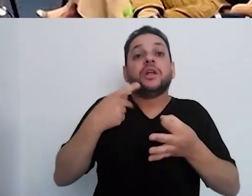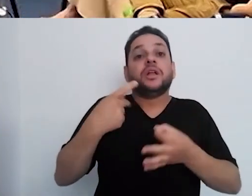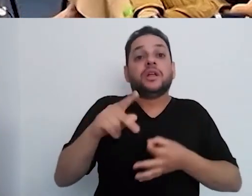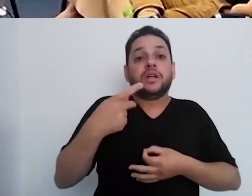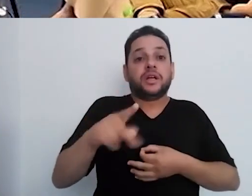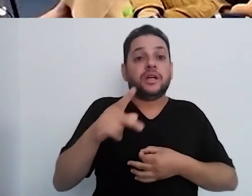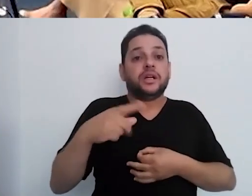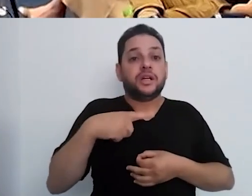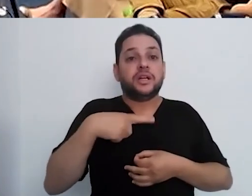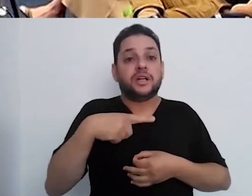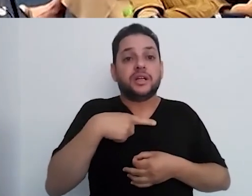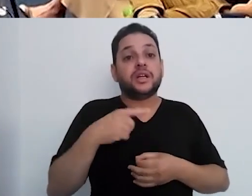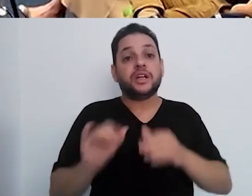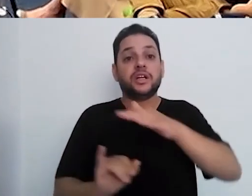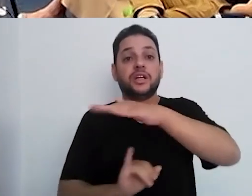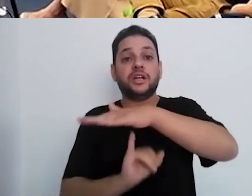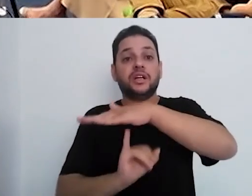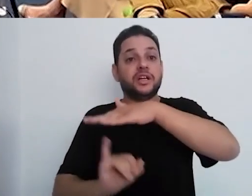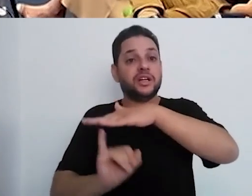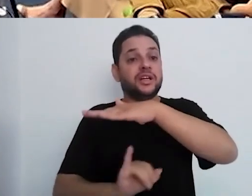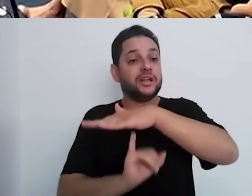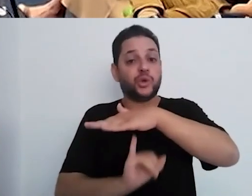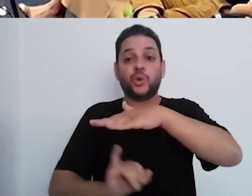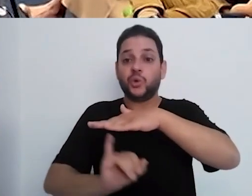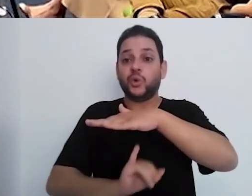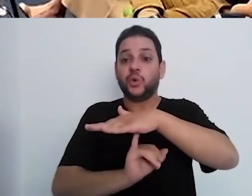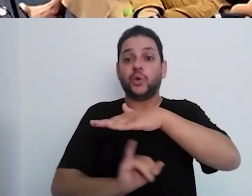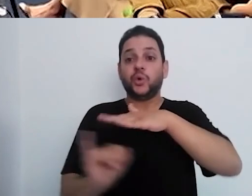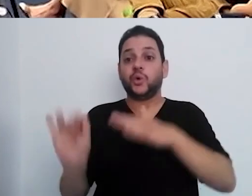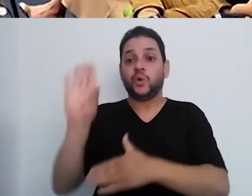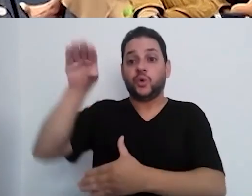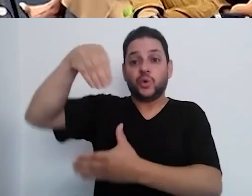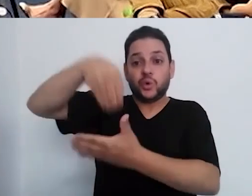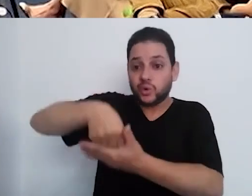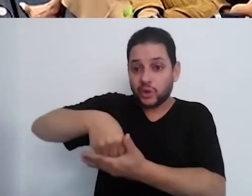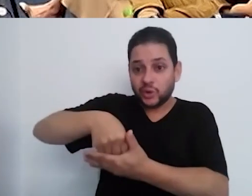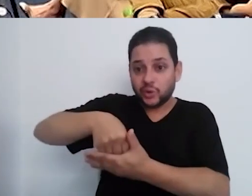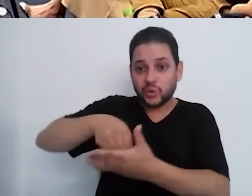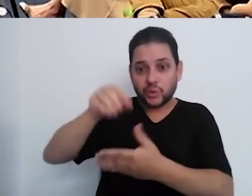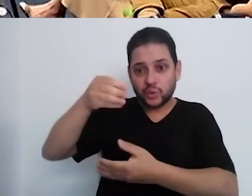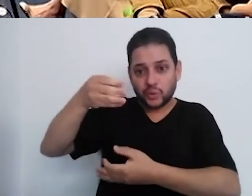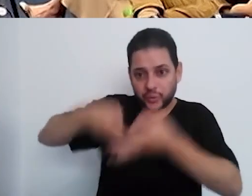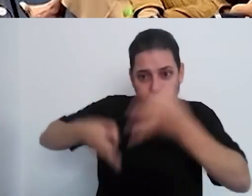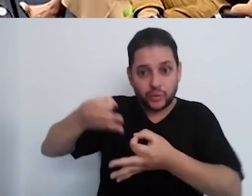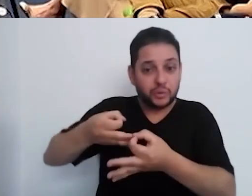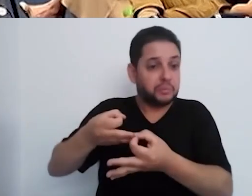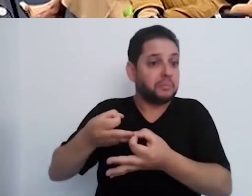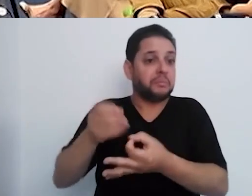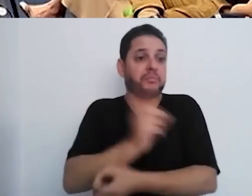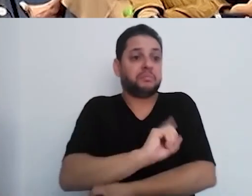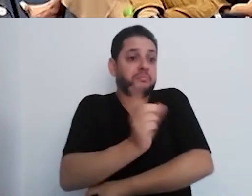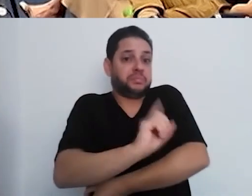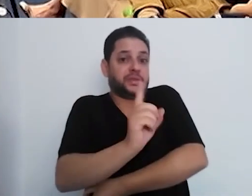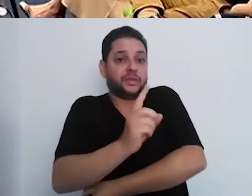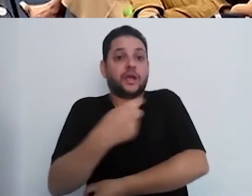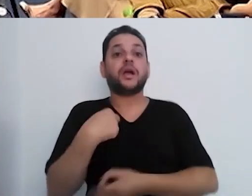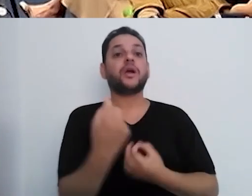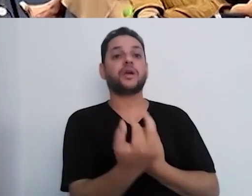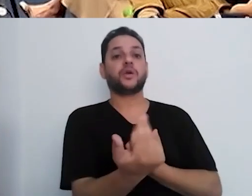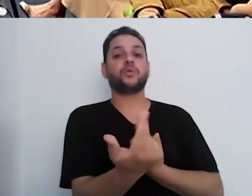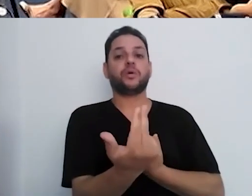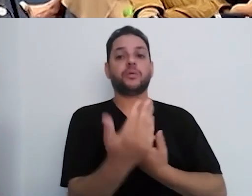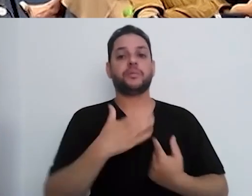ficar institucionalizada num lugar em que não deveria estar. Então, eu passei por uma coisa semelhante na minha vida